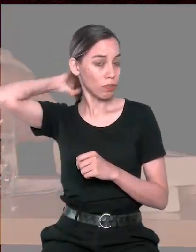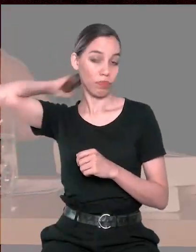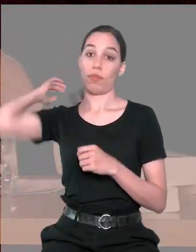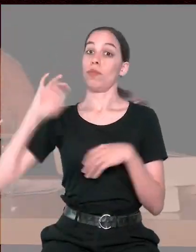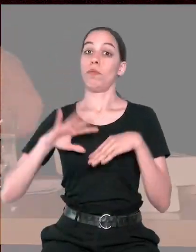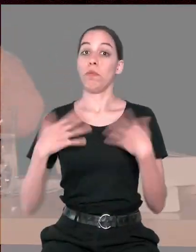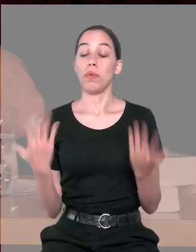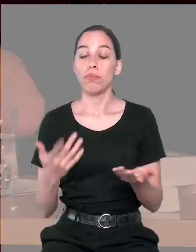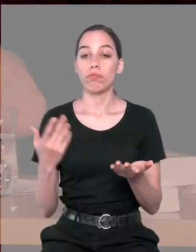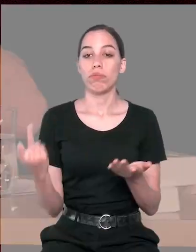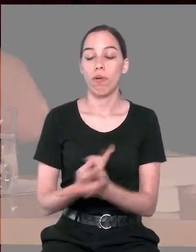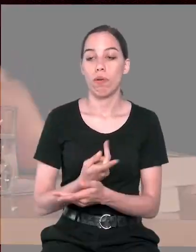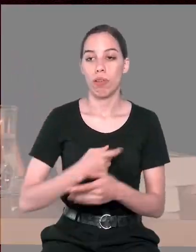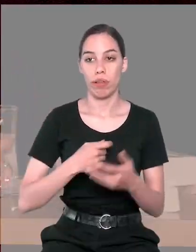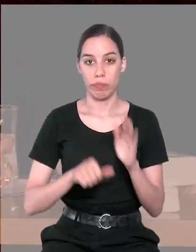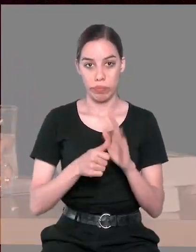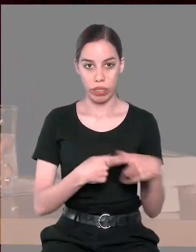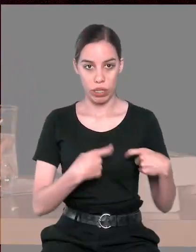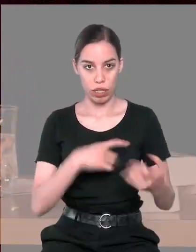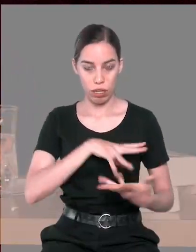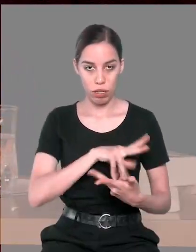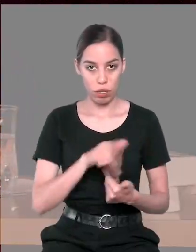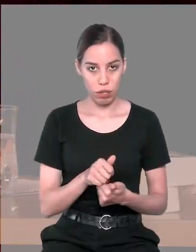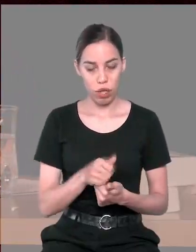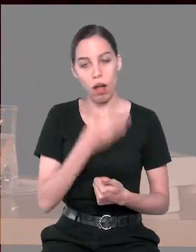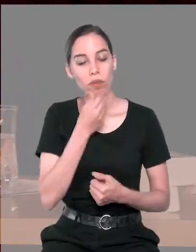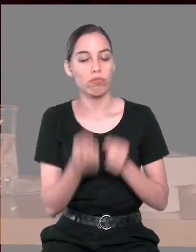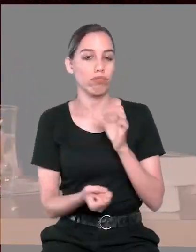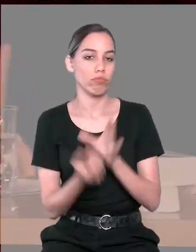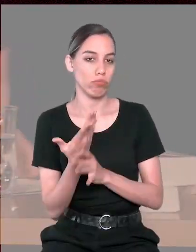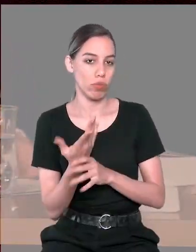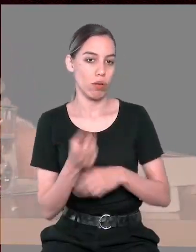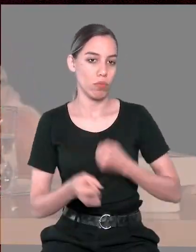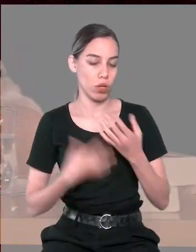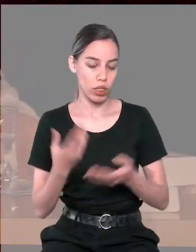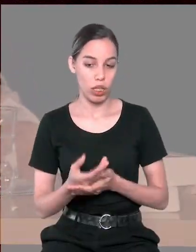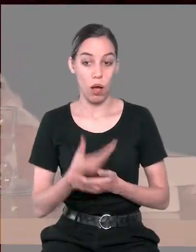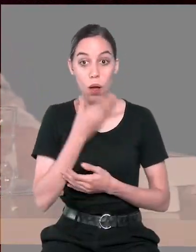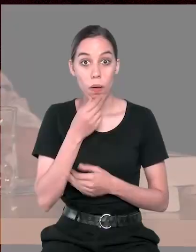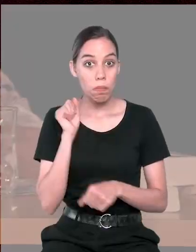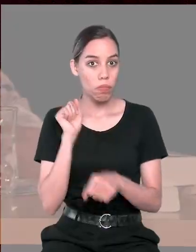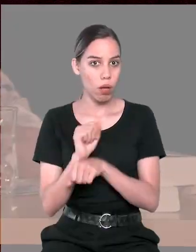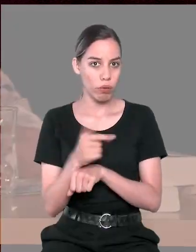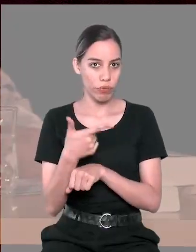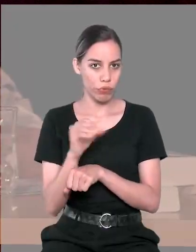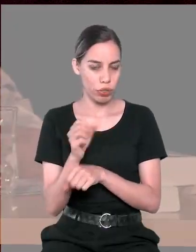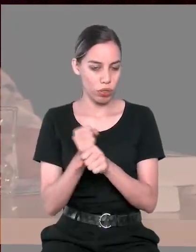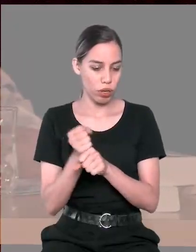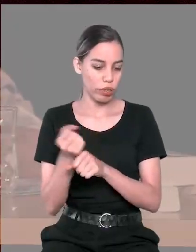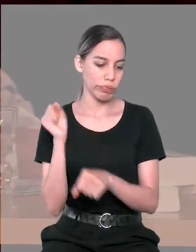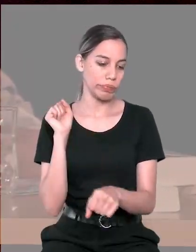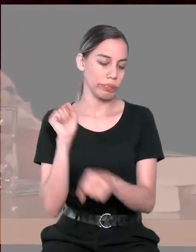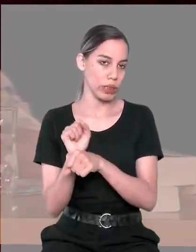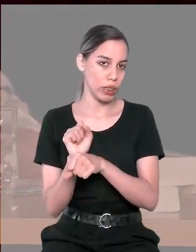Quando chega a Primeira Guerra Mundial, o Valéry volta a escrever poesia. Ele tinha parado, né, durante 20 anos de escrever poesia. Ele tinha